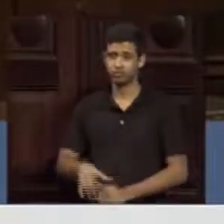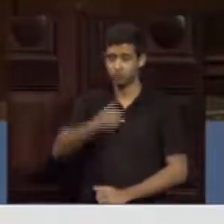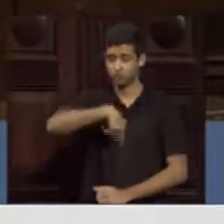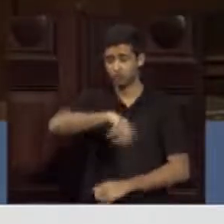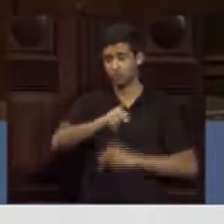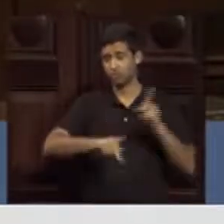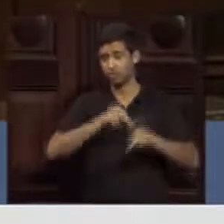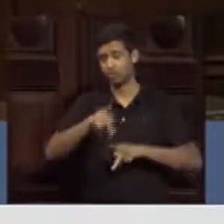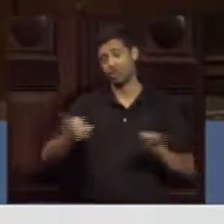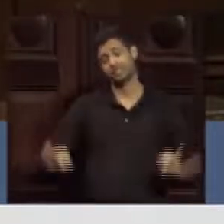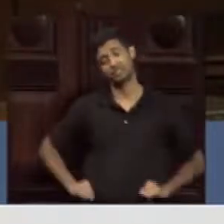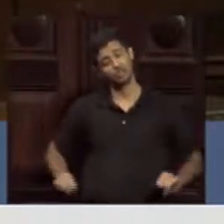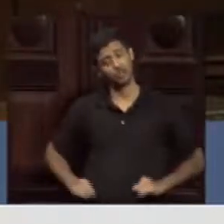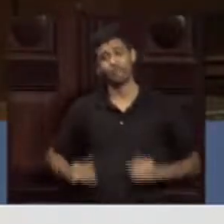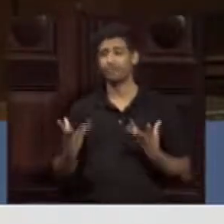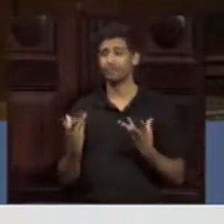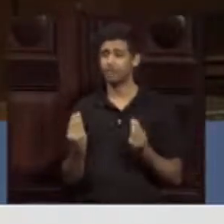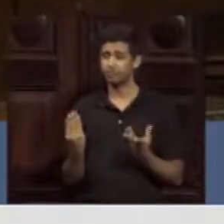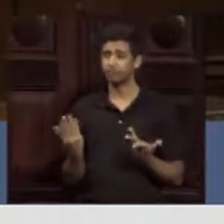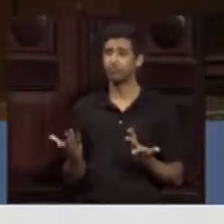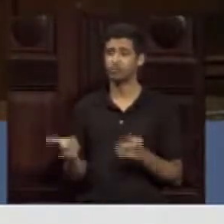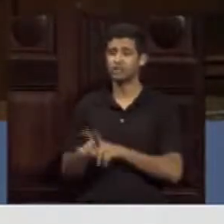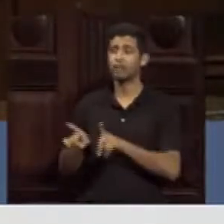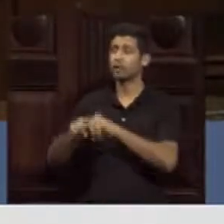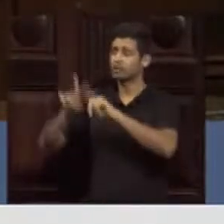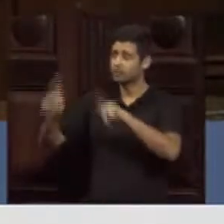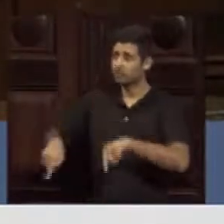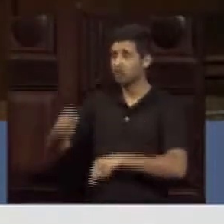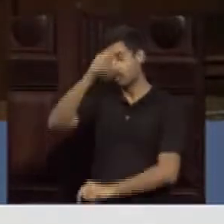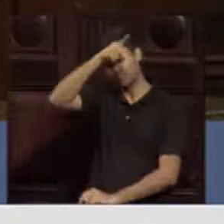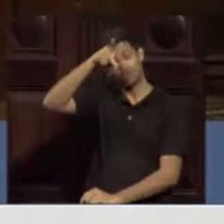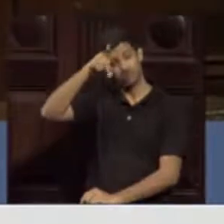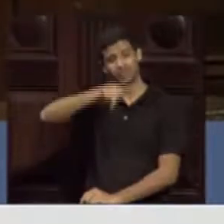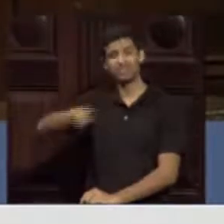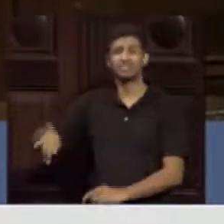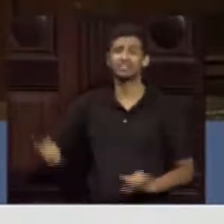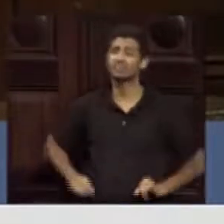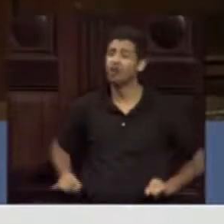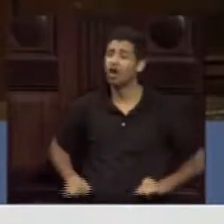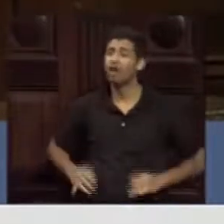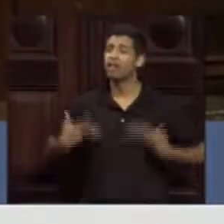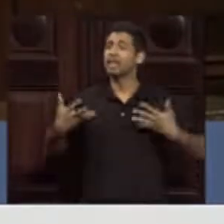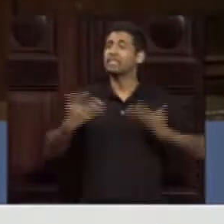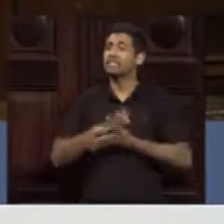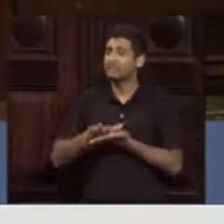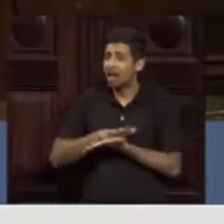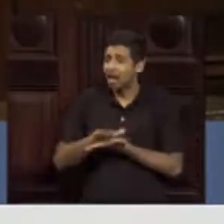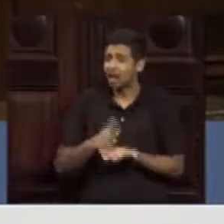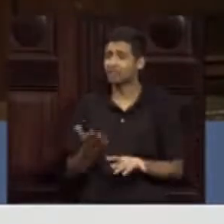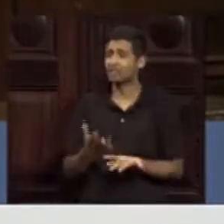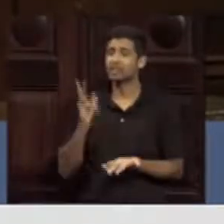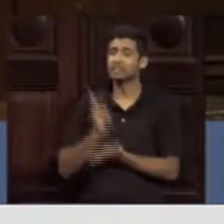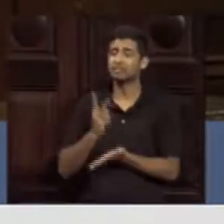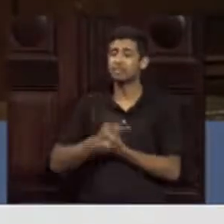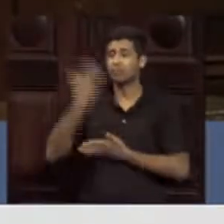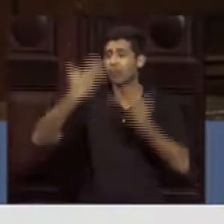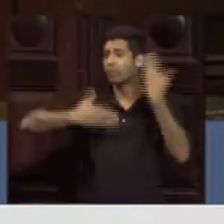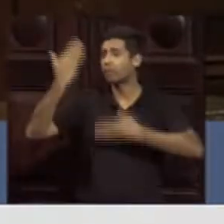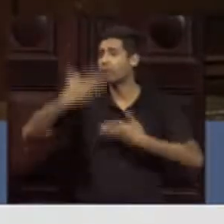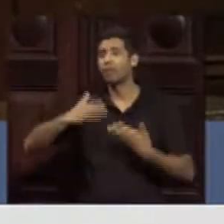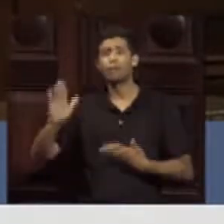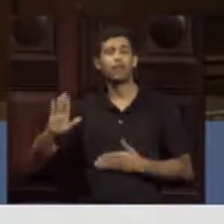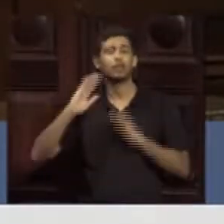população está sofrendo, os nossos servidores públicos desmotivados, as promessas feitas